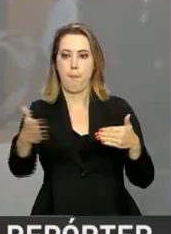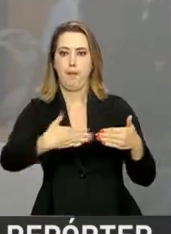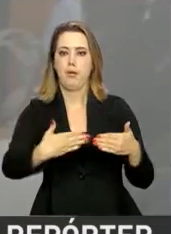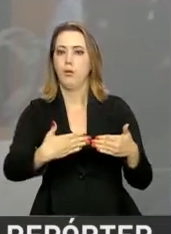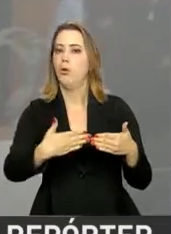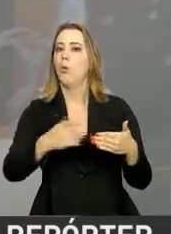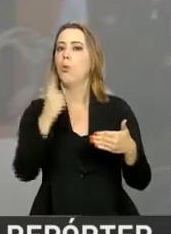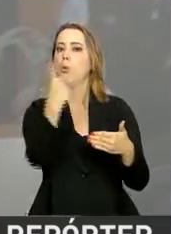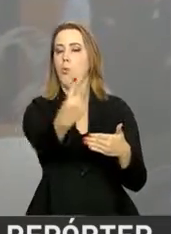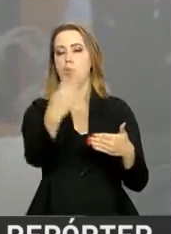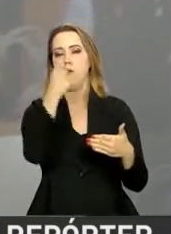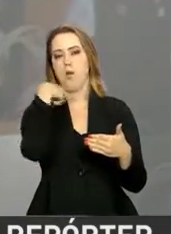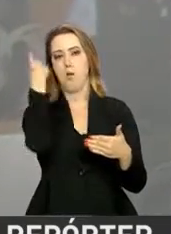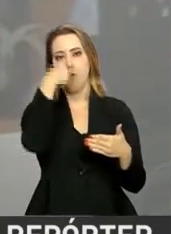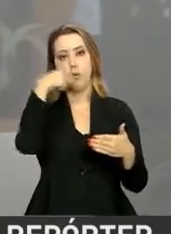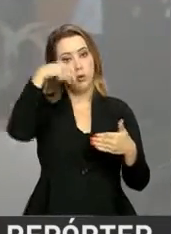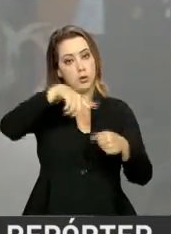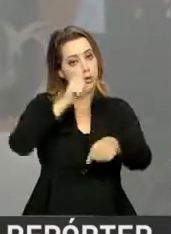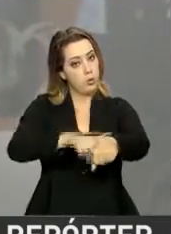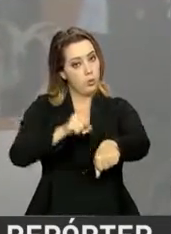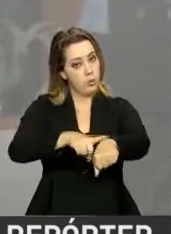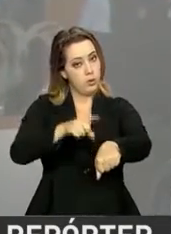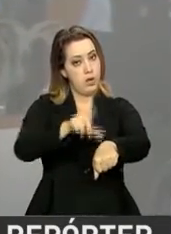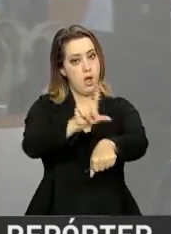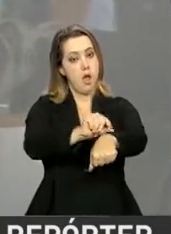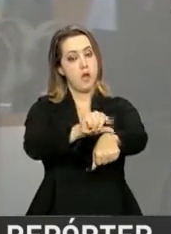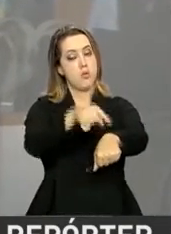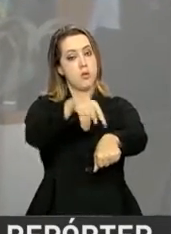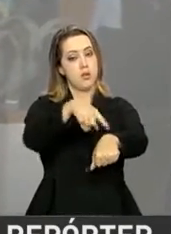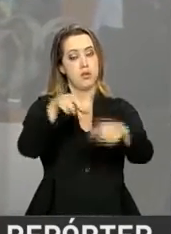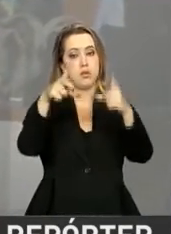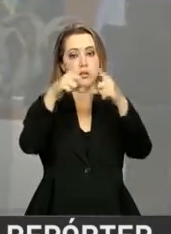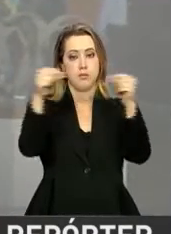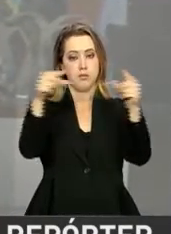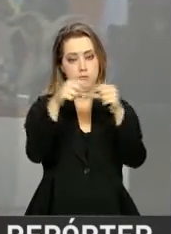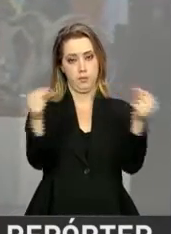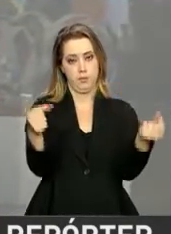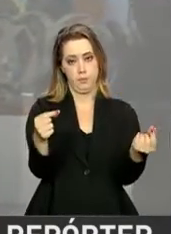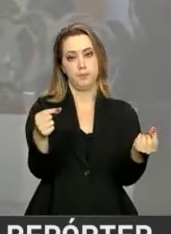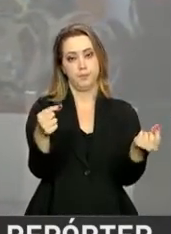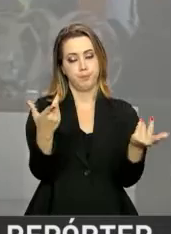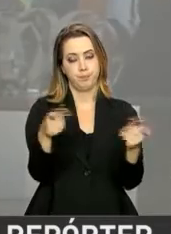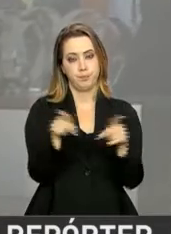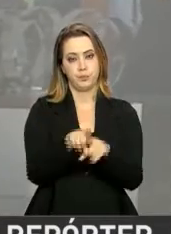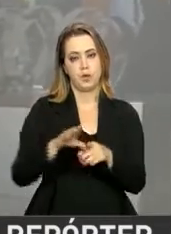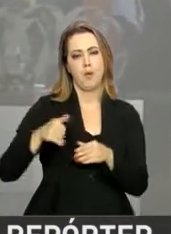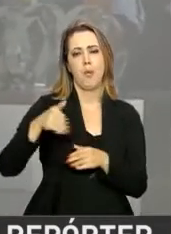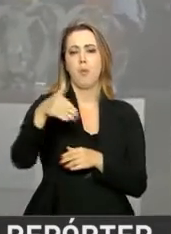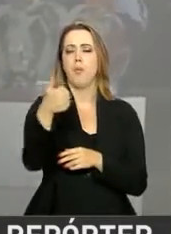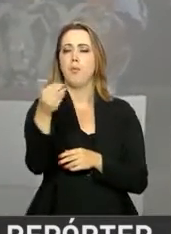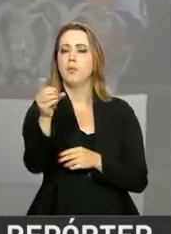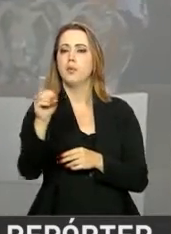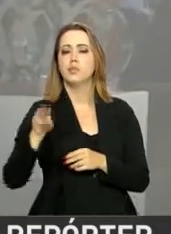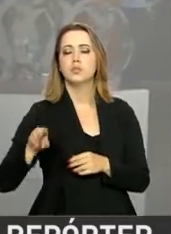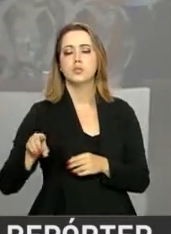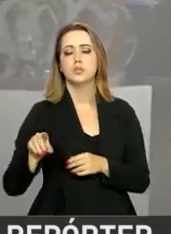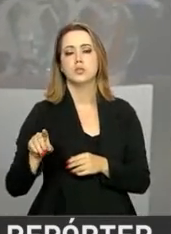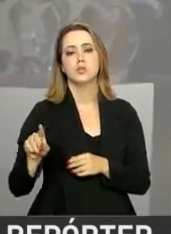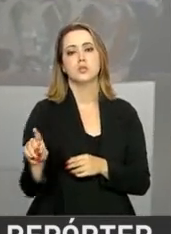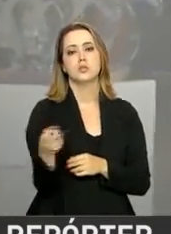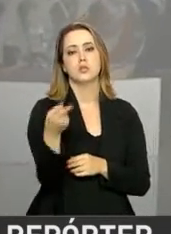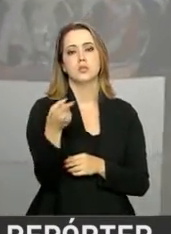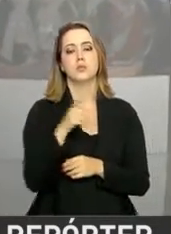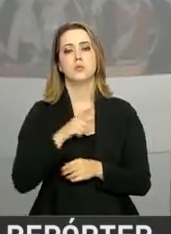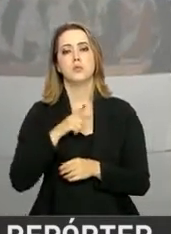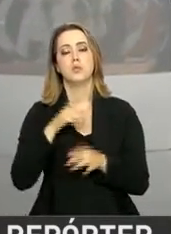no horário oficial de brasília mais de 100 mil candidatos terão atendimento especial desse total 76